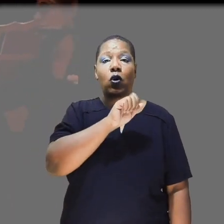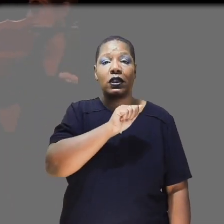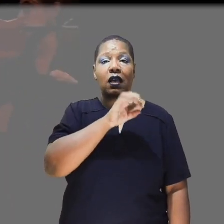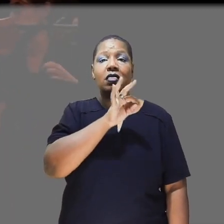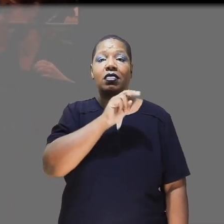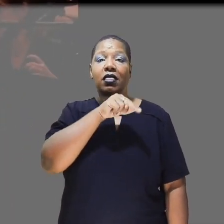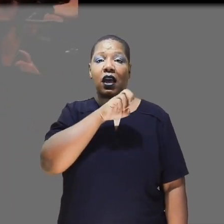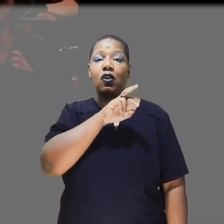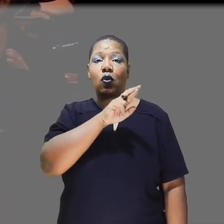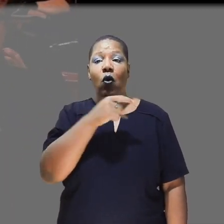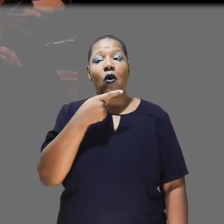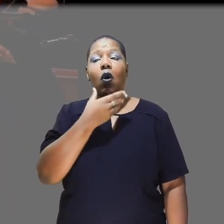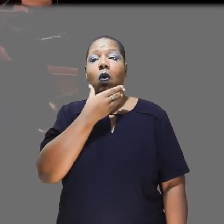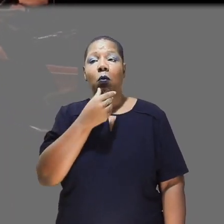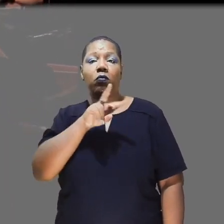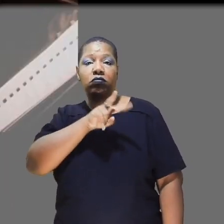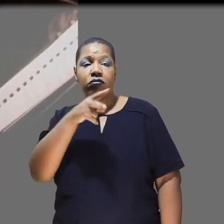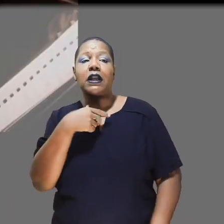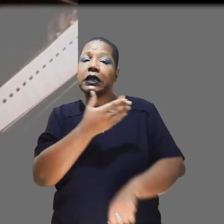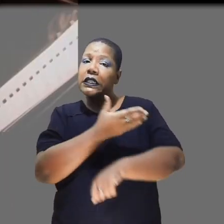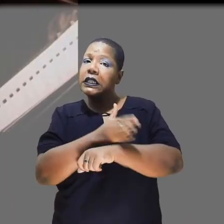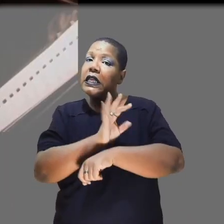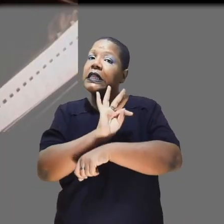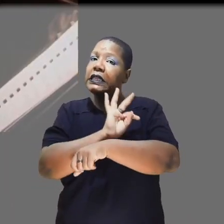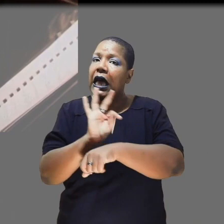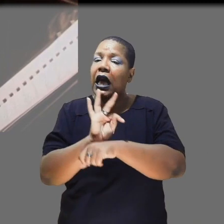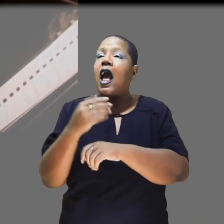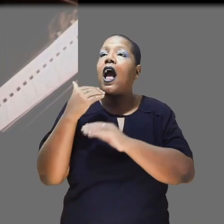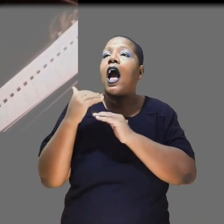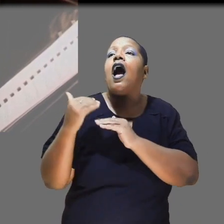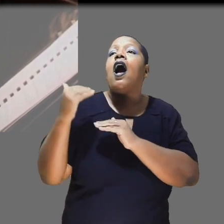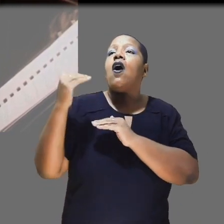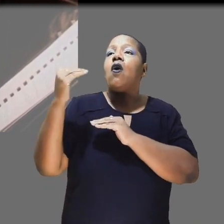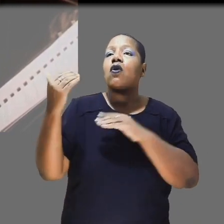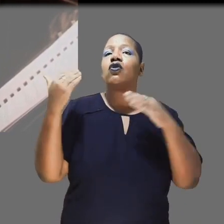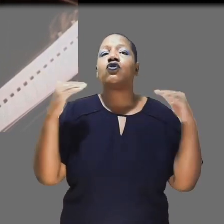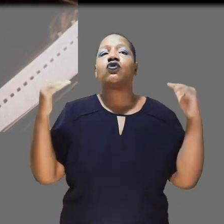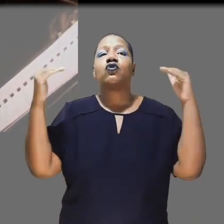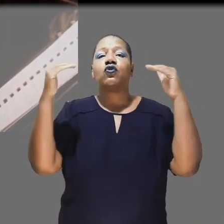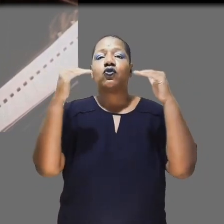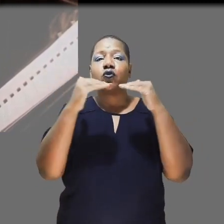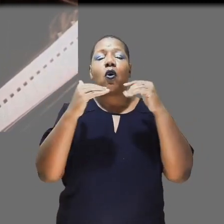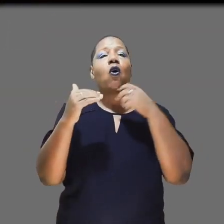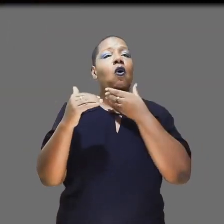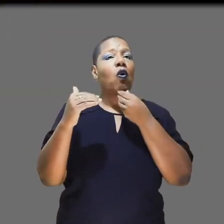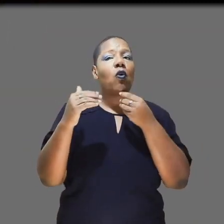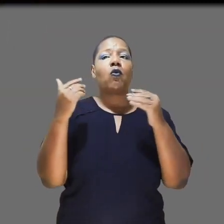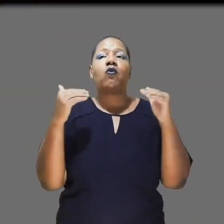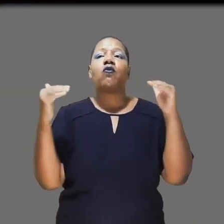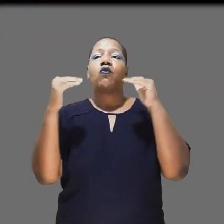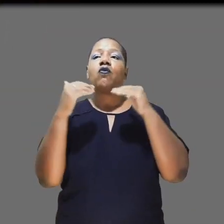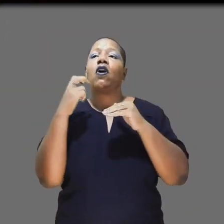masculinos que eram tecnicamente treinados para ter um alcance vocal equivalente ao das vozes femininas.